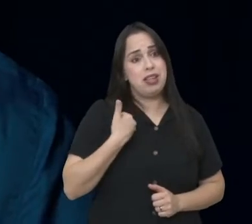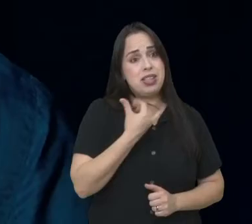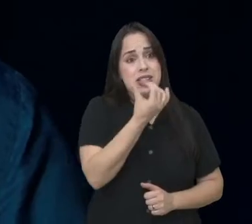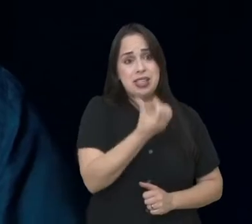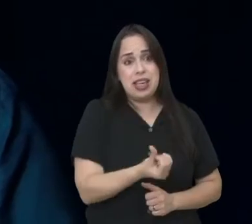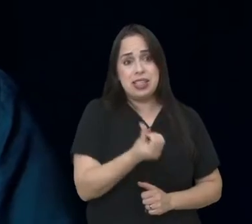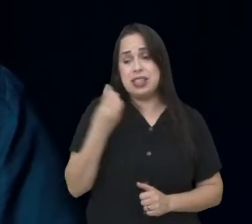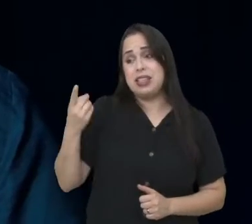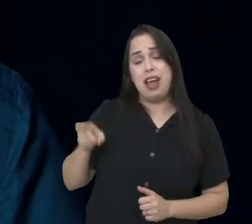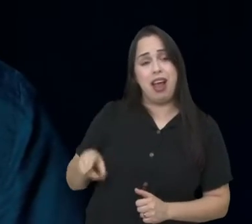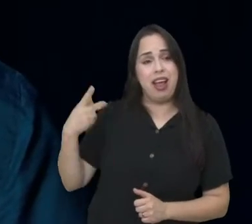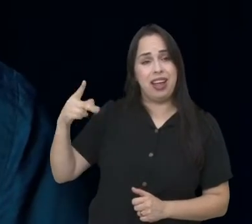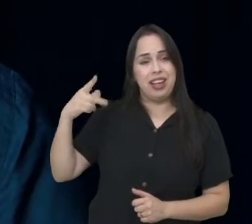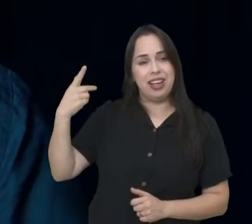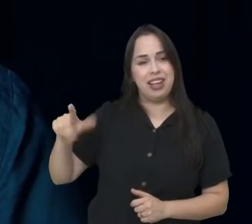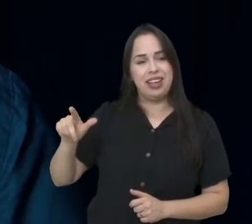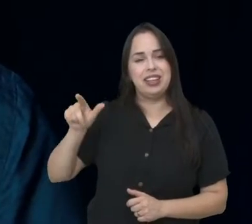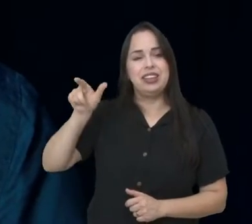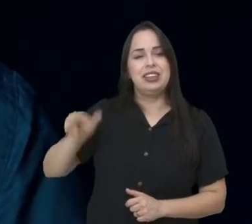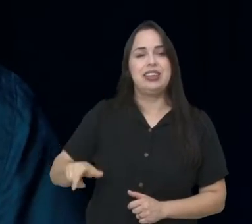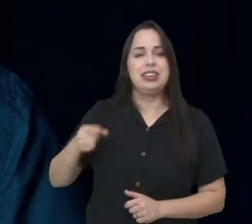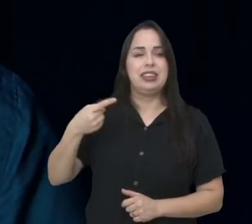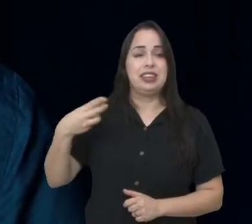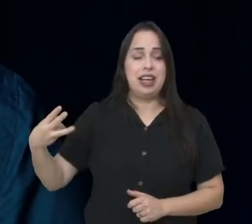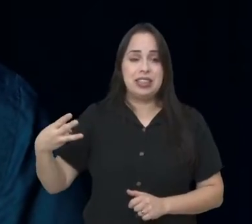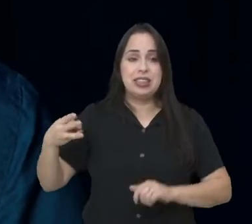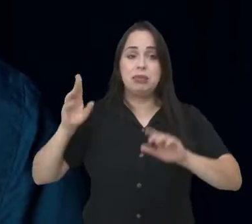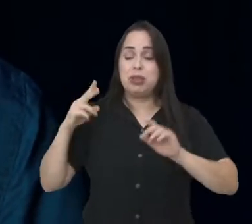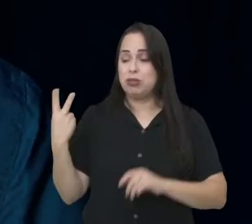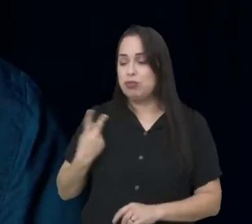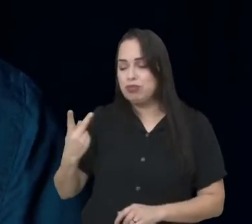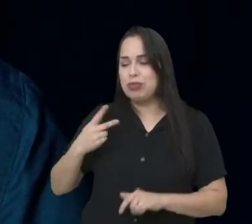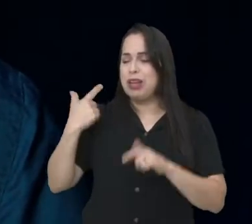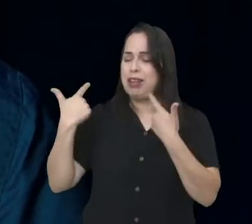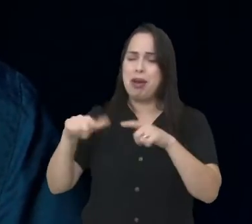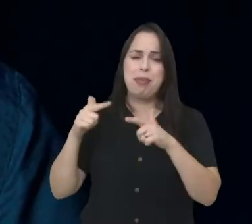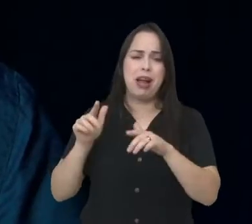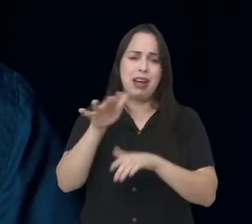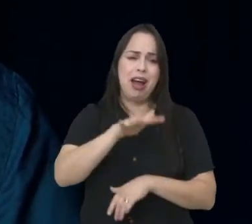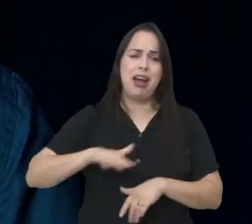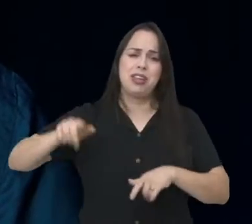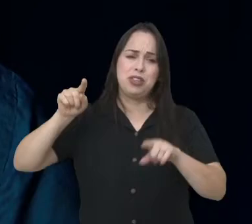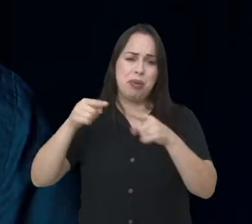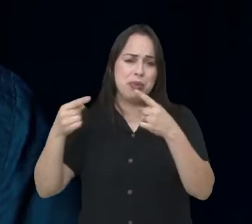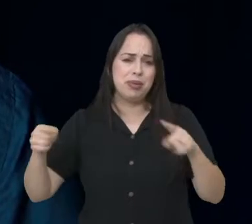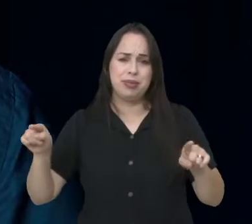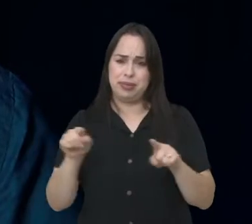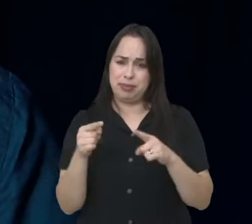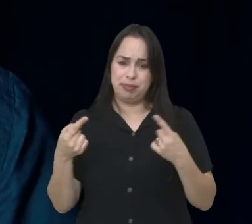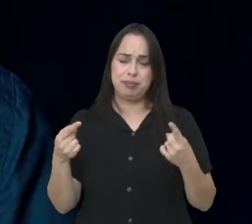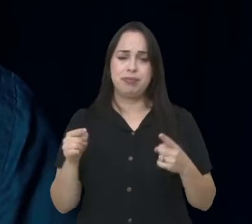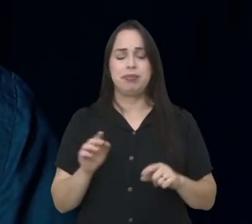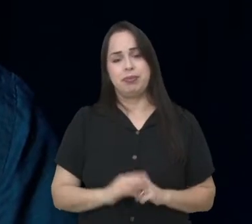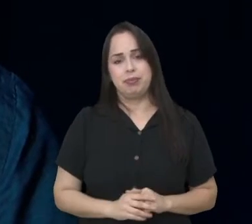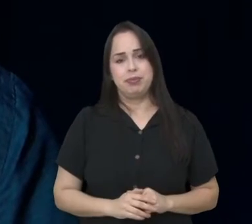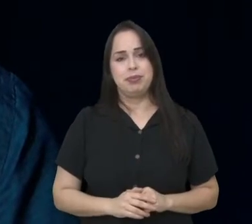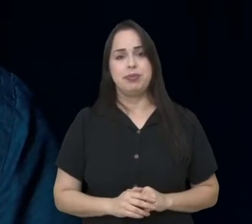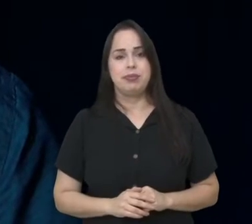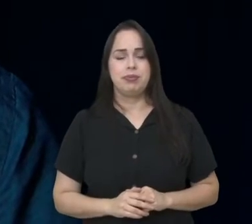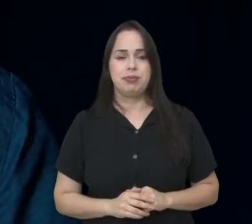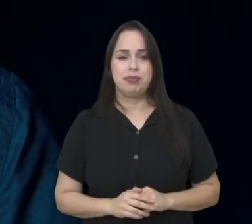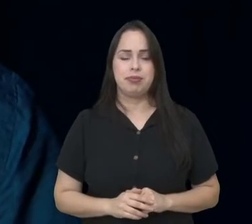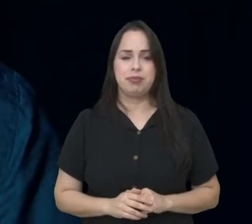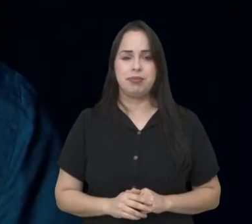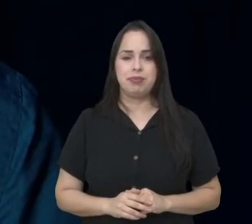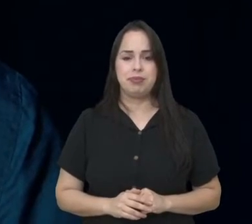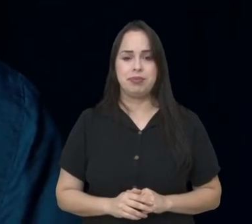assim, a gente nunca fez outra coisa na vida a não ser trabalhar com música. E isso acabou envolvendo a família toda, né? Que assim, não